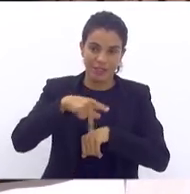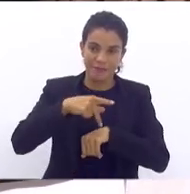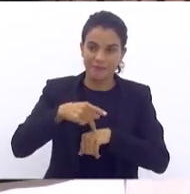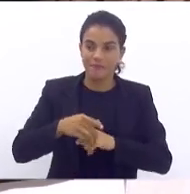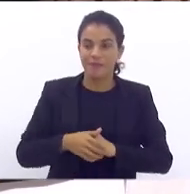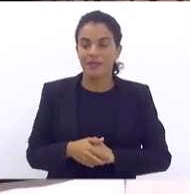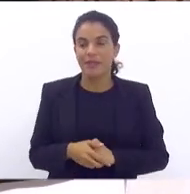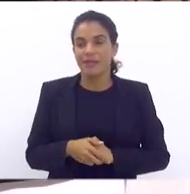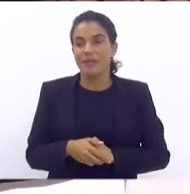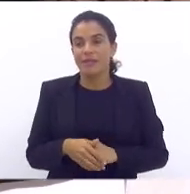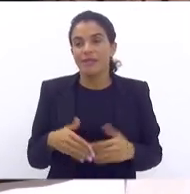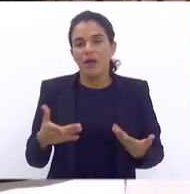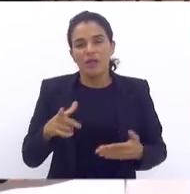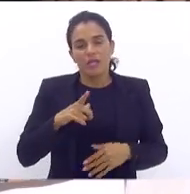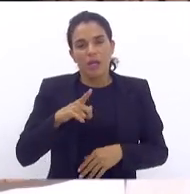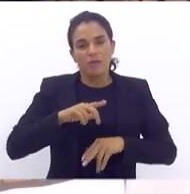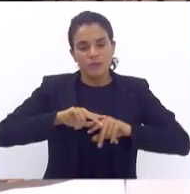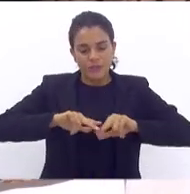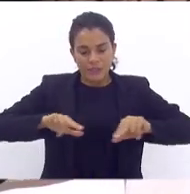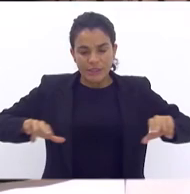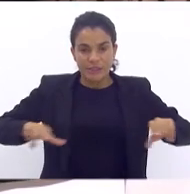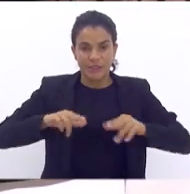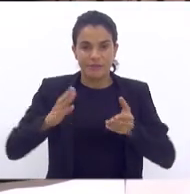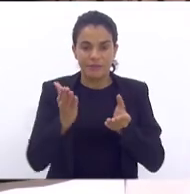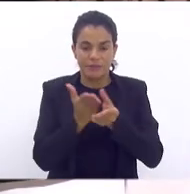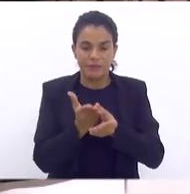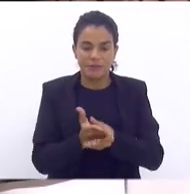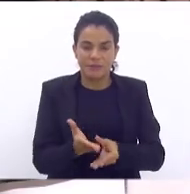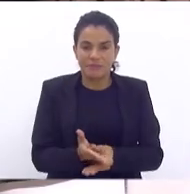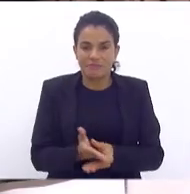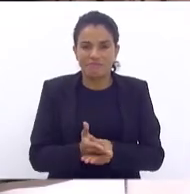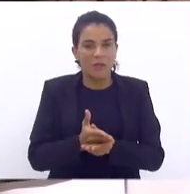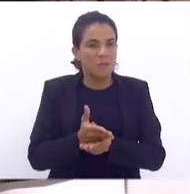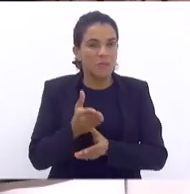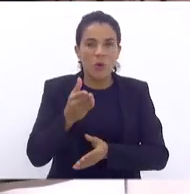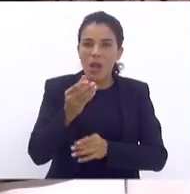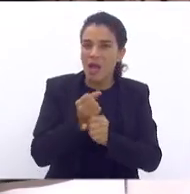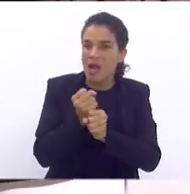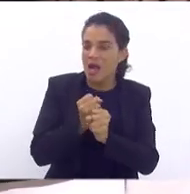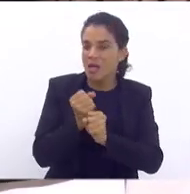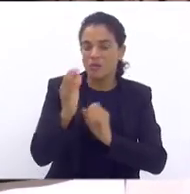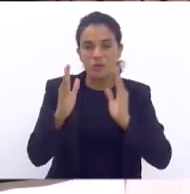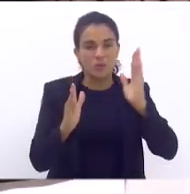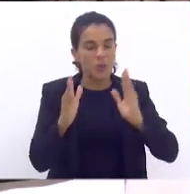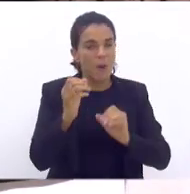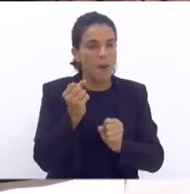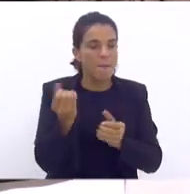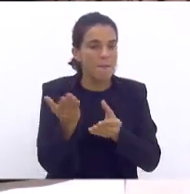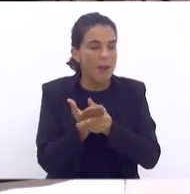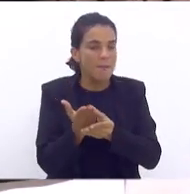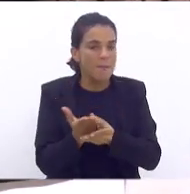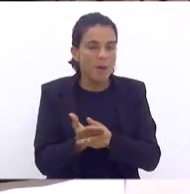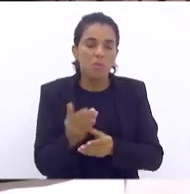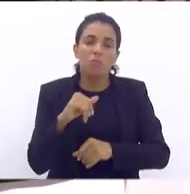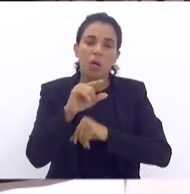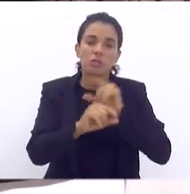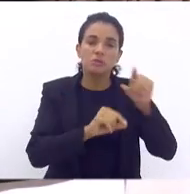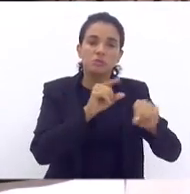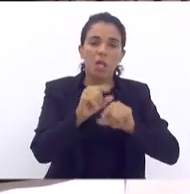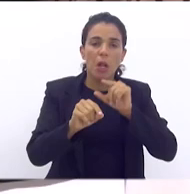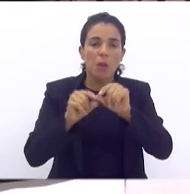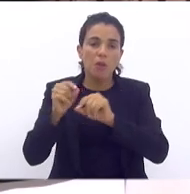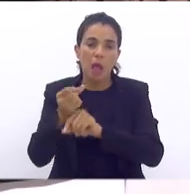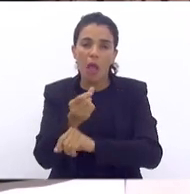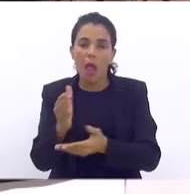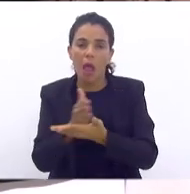tem diversos processos, o Tribunal Marítimo julga centenas por ano, né, e podemos selecionar alguns para apresentar